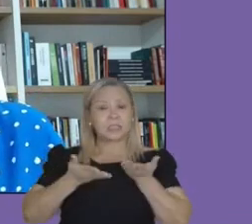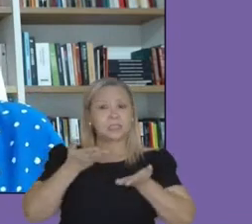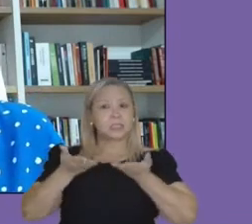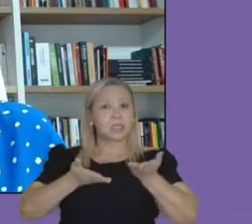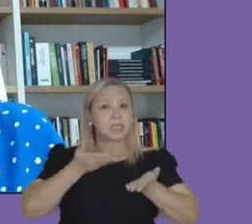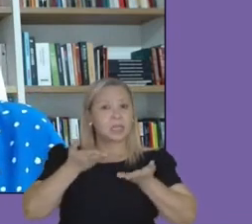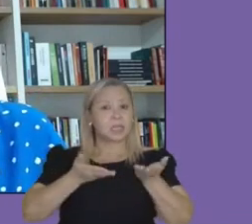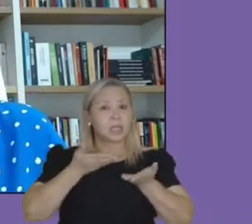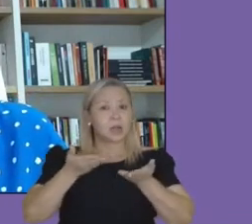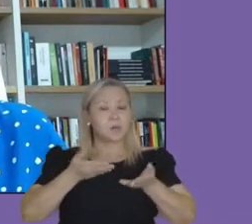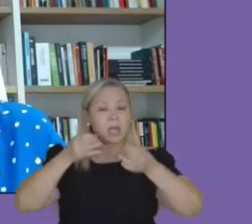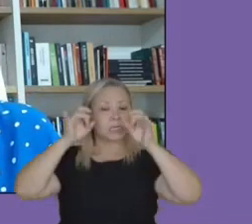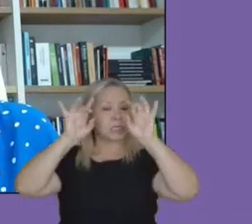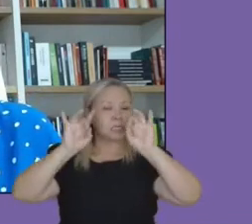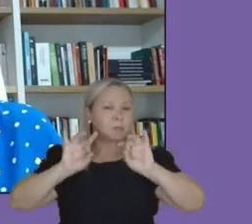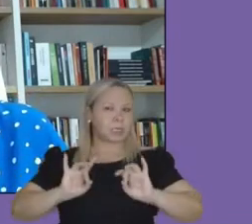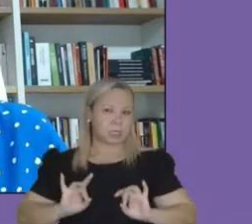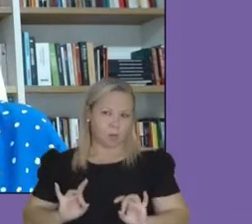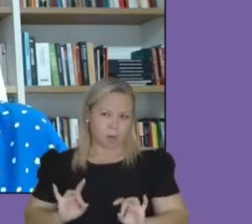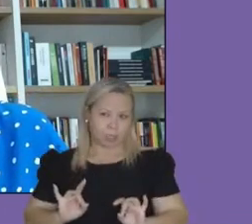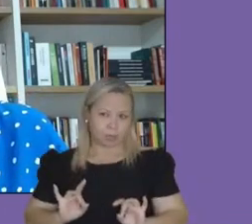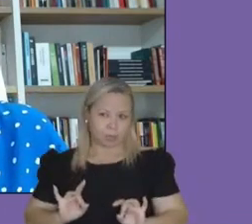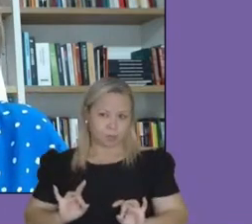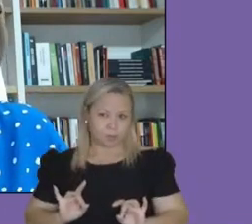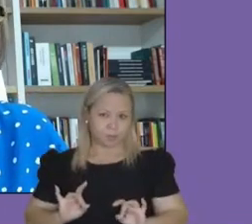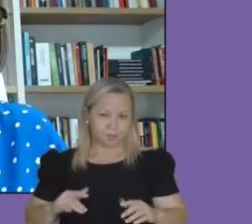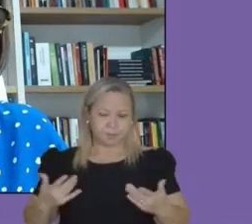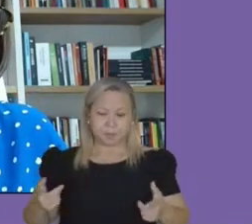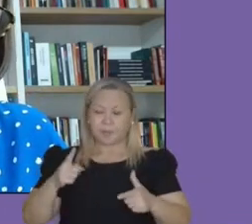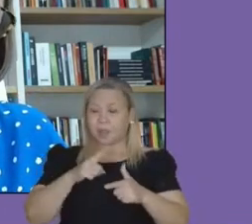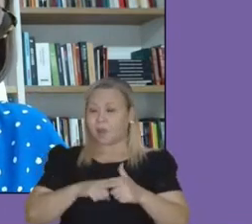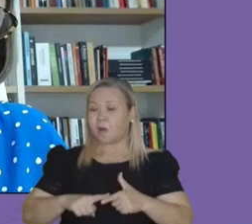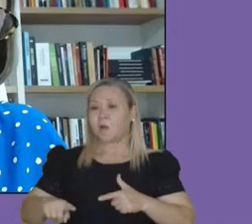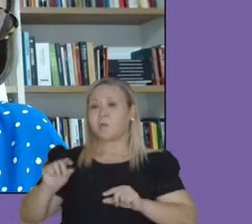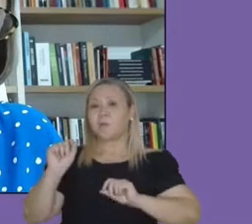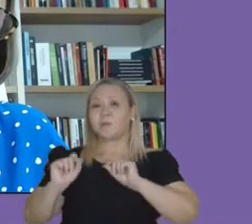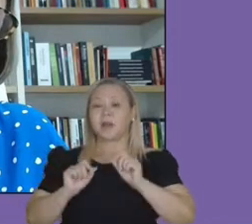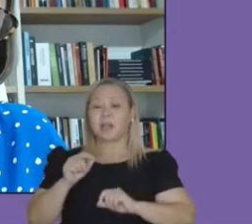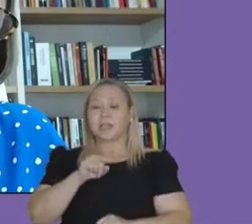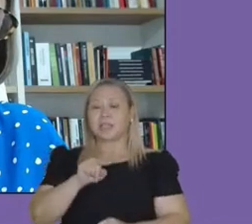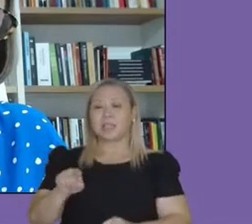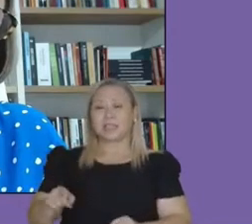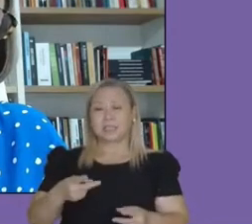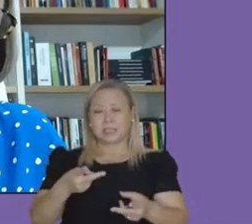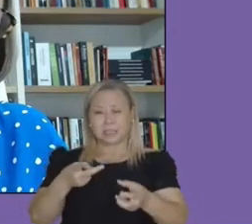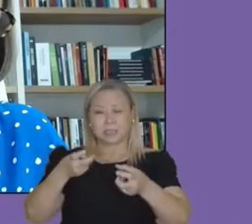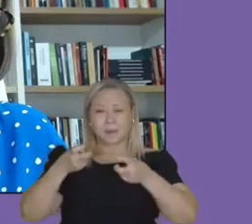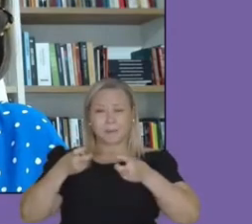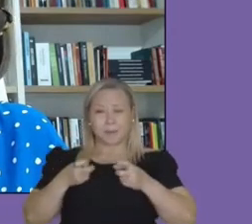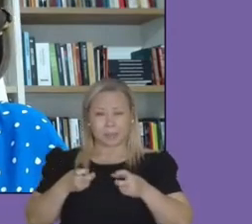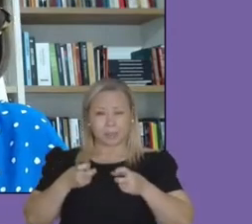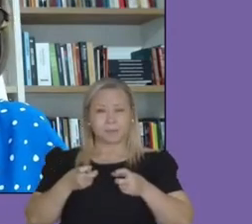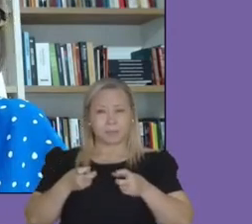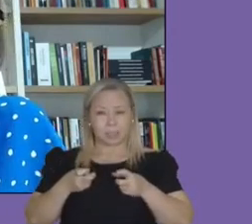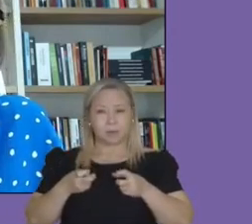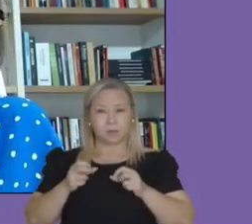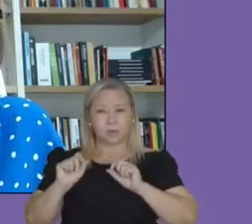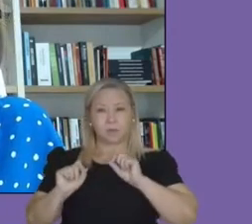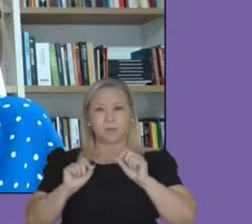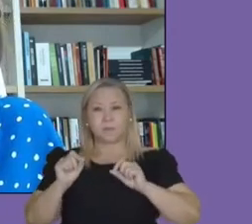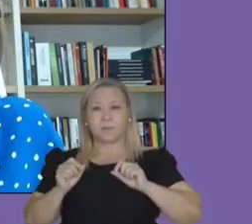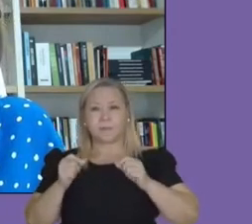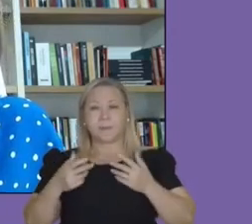tratadas especialmente. O problema é que essa visão, né, essa